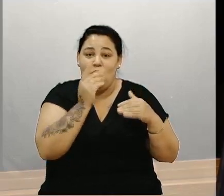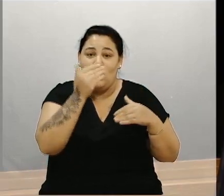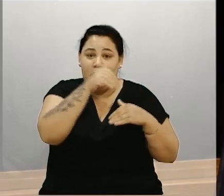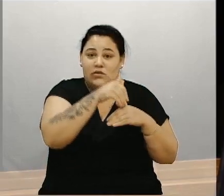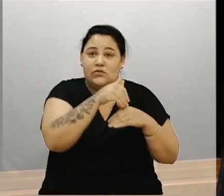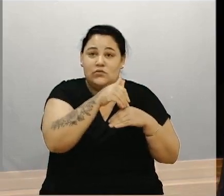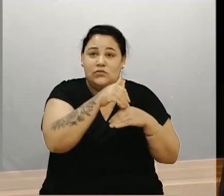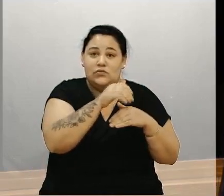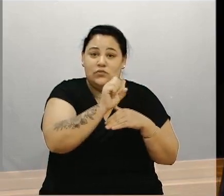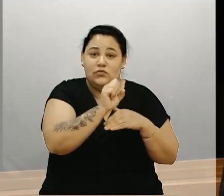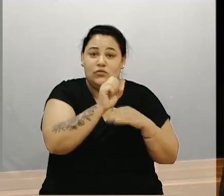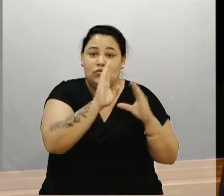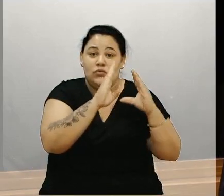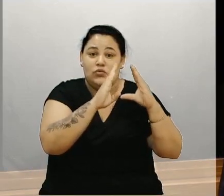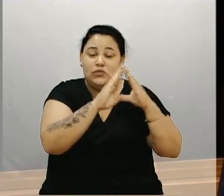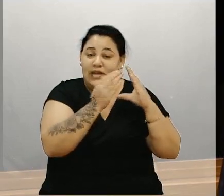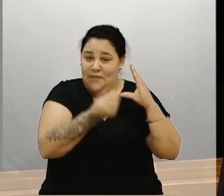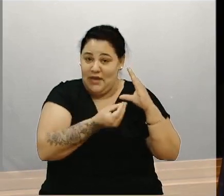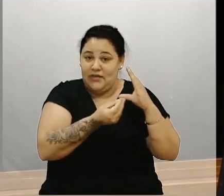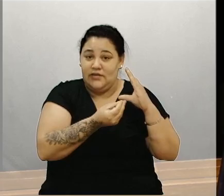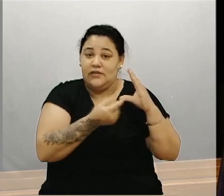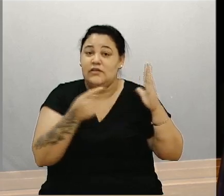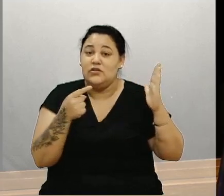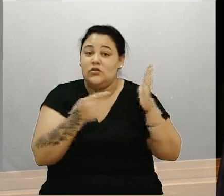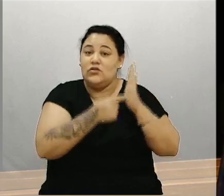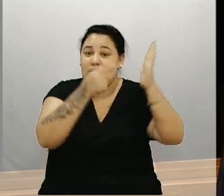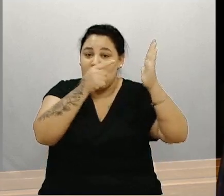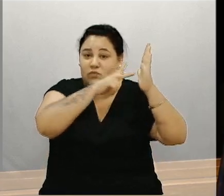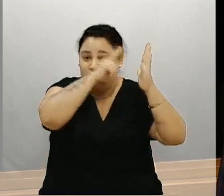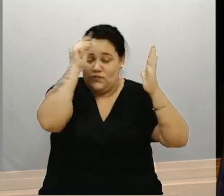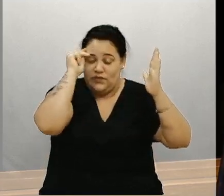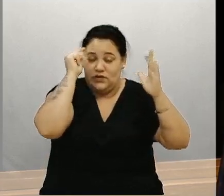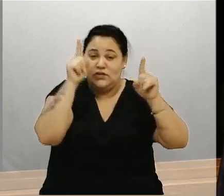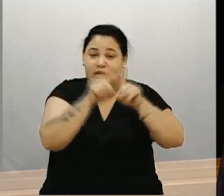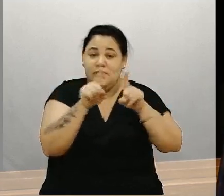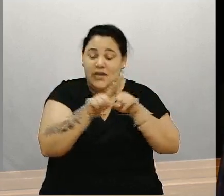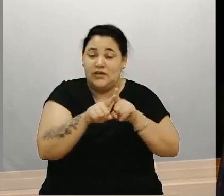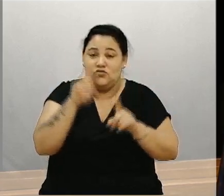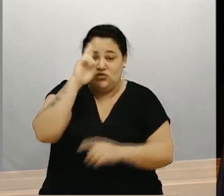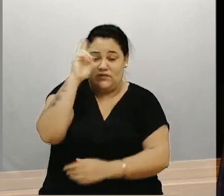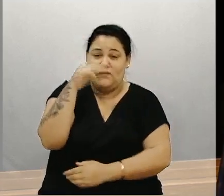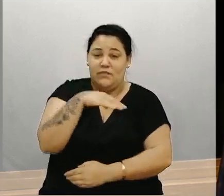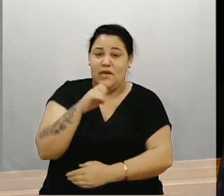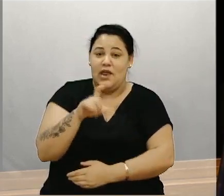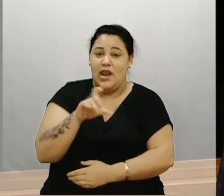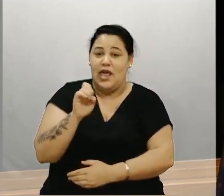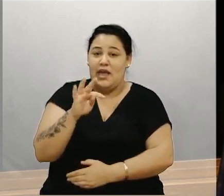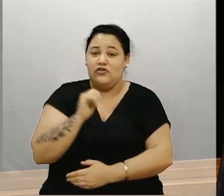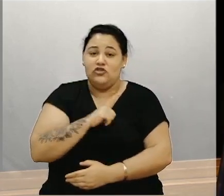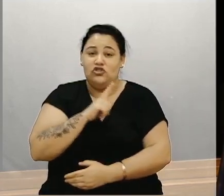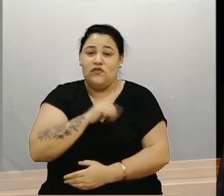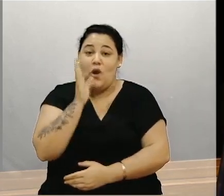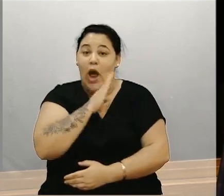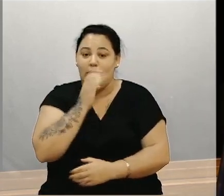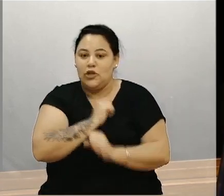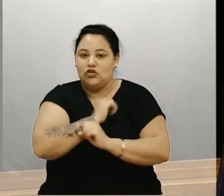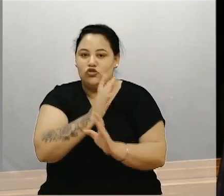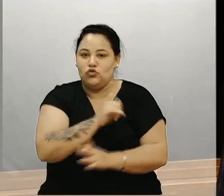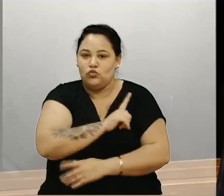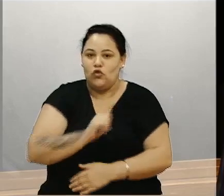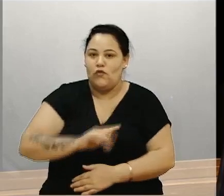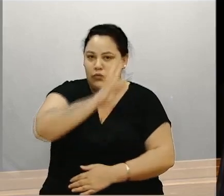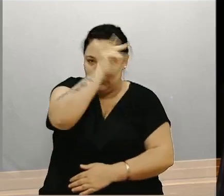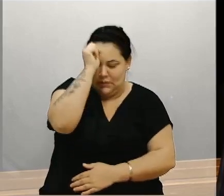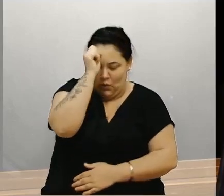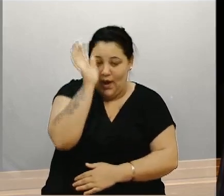para o prefeito como para o diretor Melete e que imediatamente foi tomada a atitude adequada pelo governo